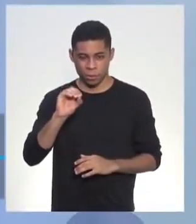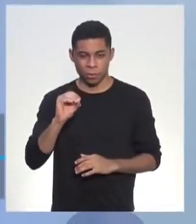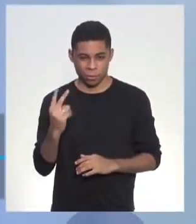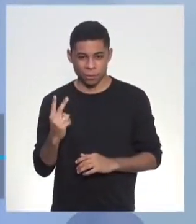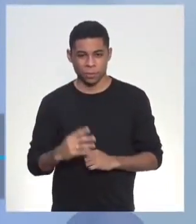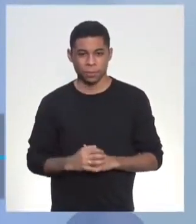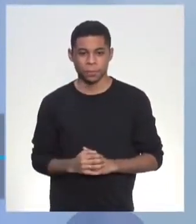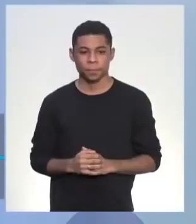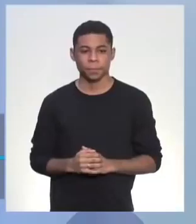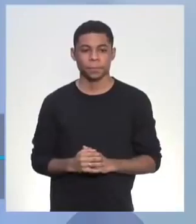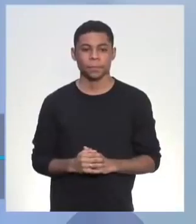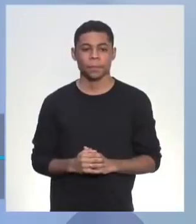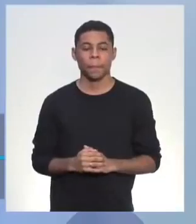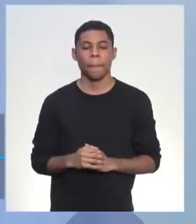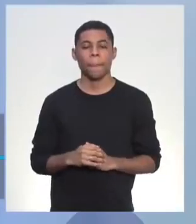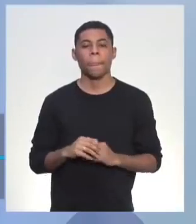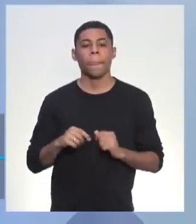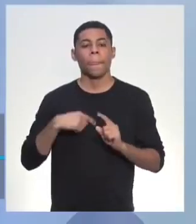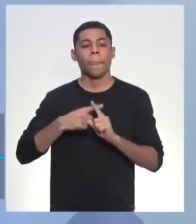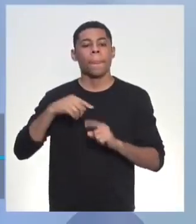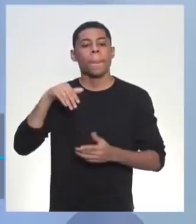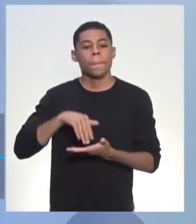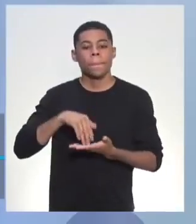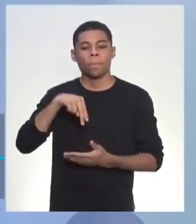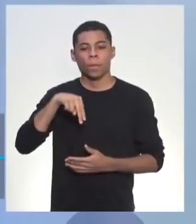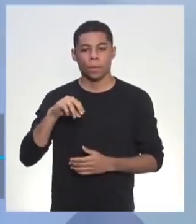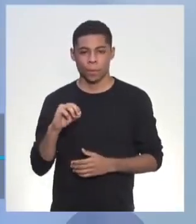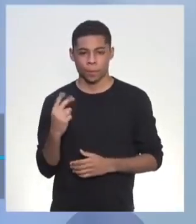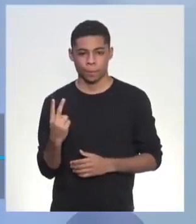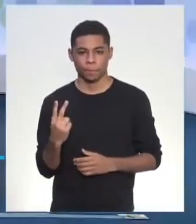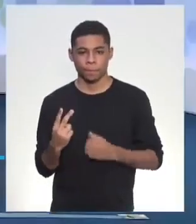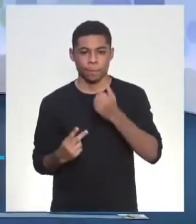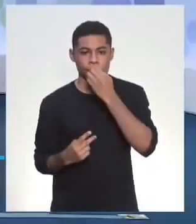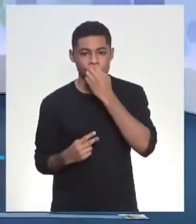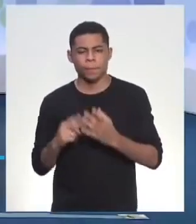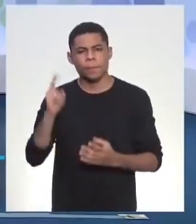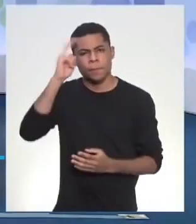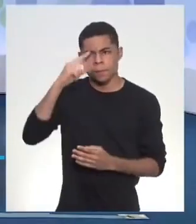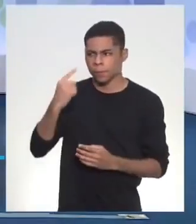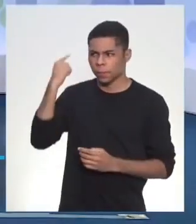os hidroscarbonetos. Então, na experiência, você lembra, professor, qual foi o óxido que a gente usou?